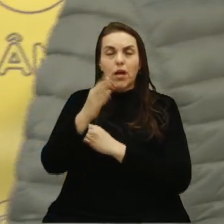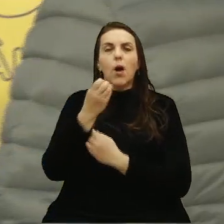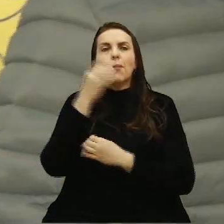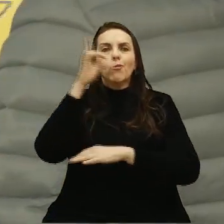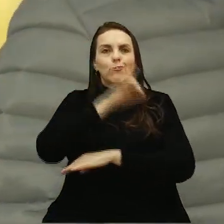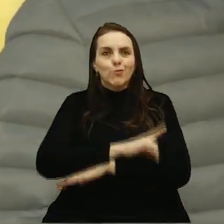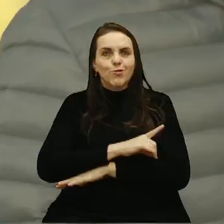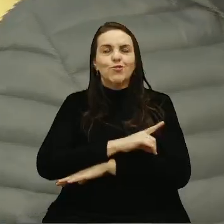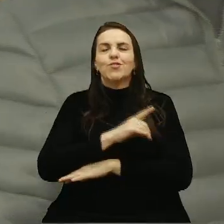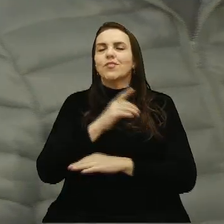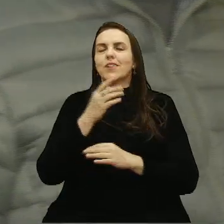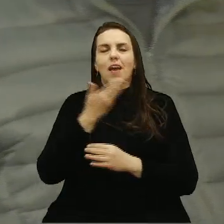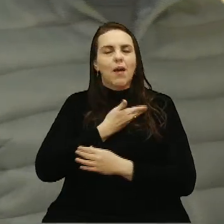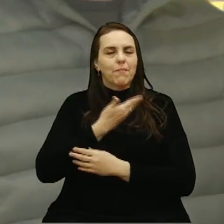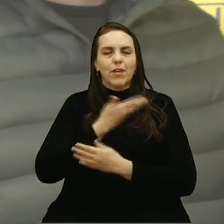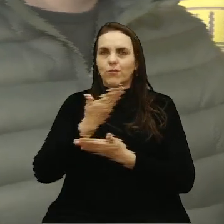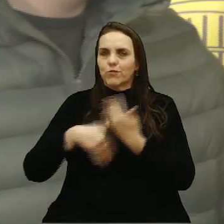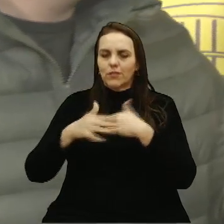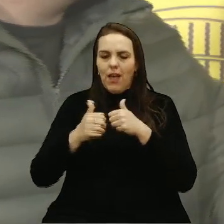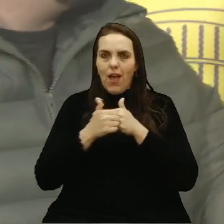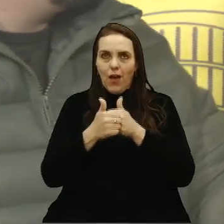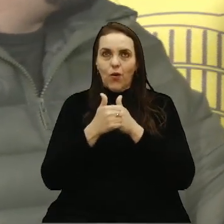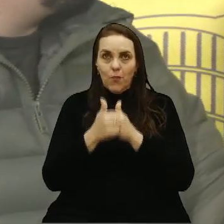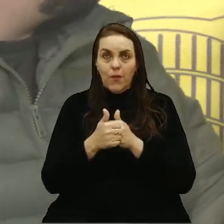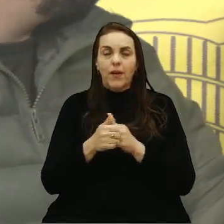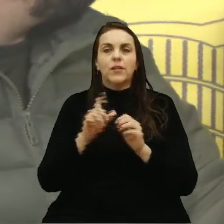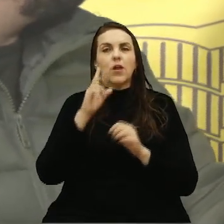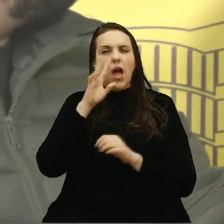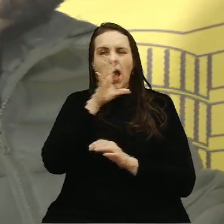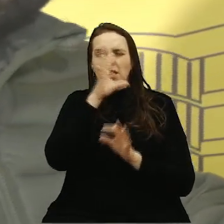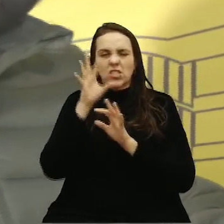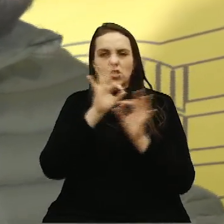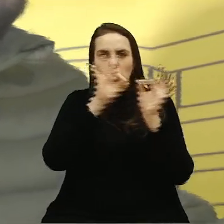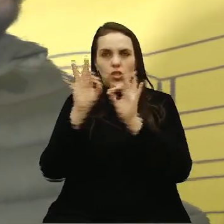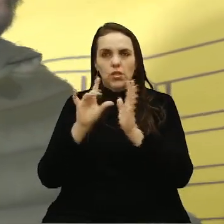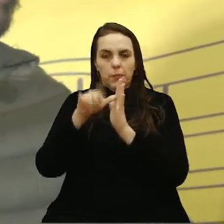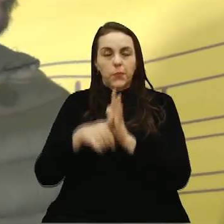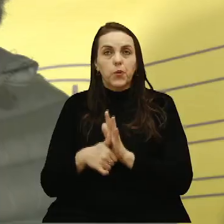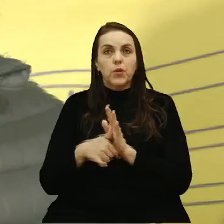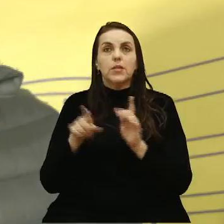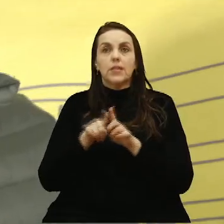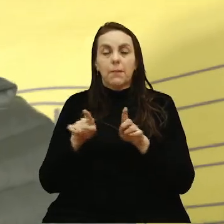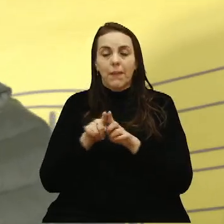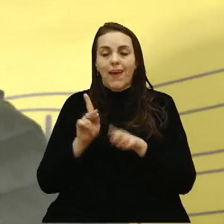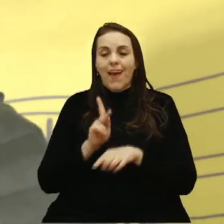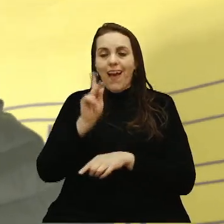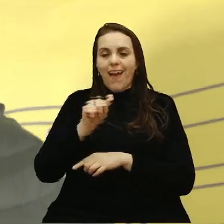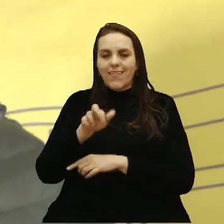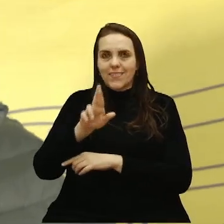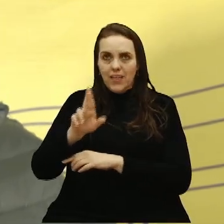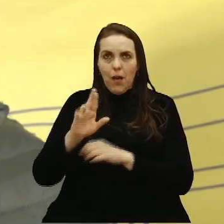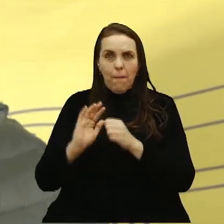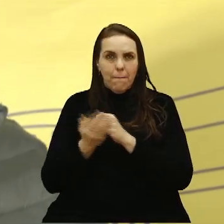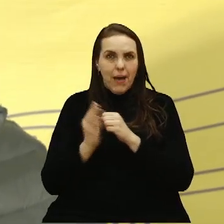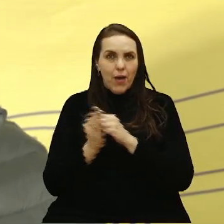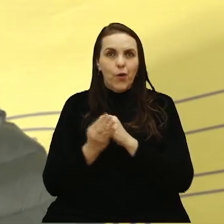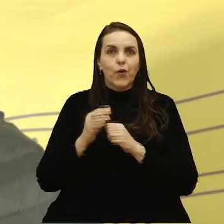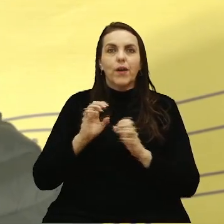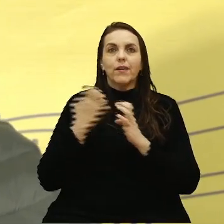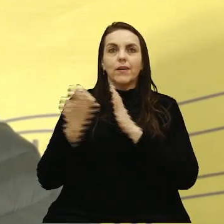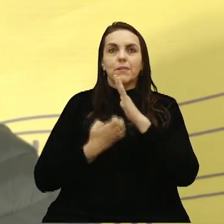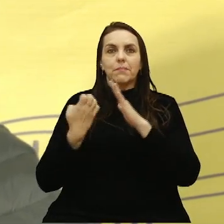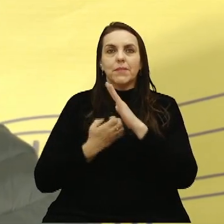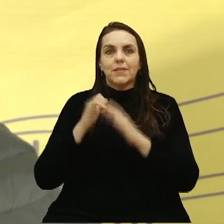amigos que nos acompanham aqui, aqueles que vão assistir após também, exatamente ali no bairro Kaiser, né, nas imediações da empresa Entral, já empresa com várias décadas ali